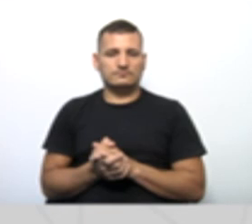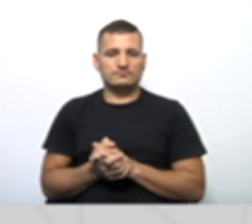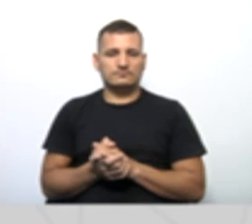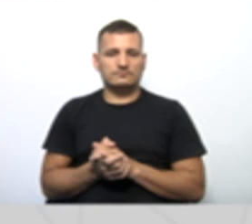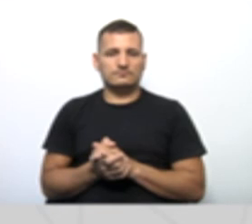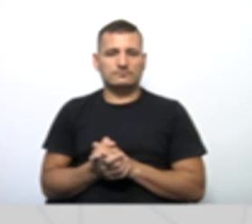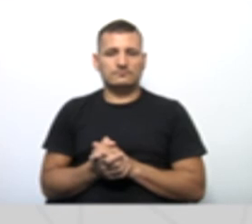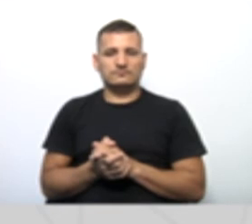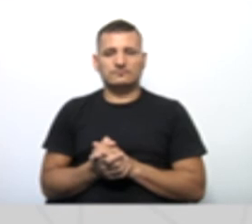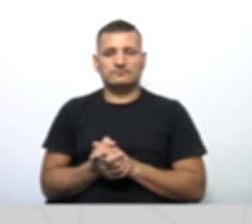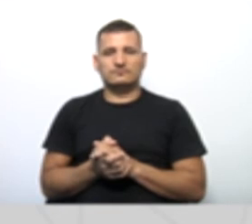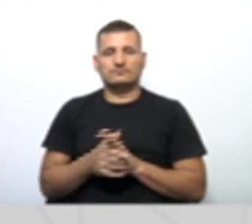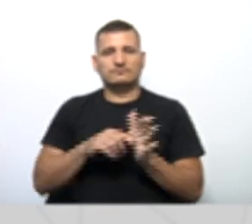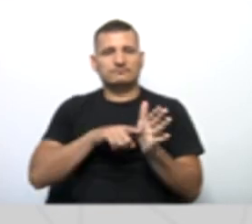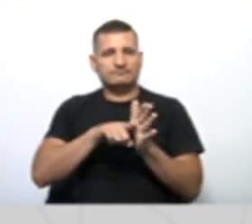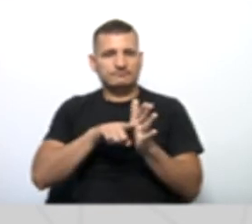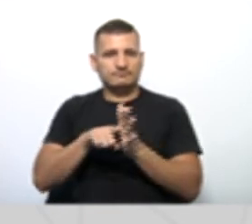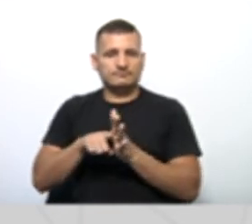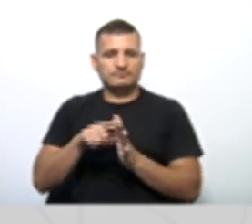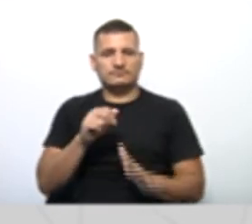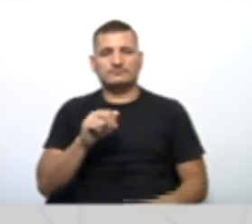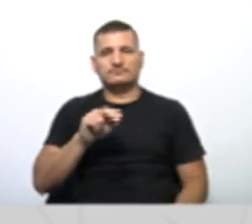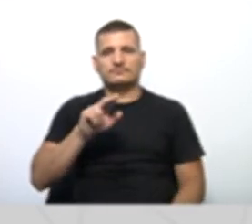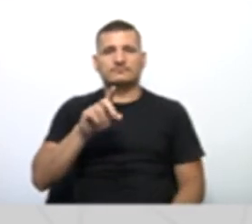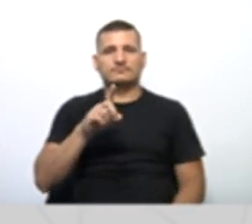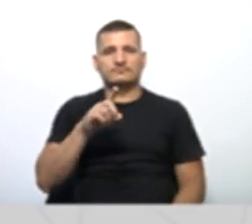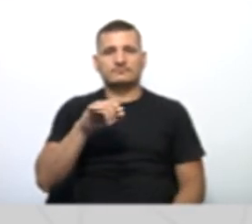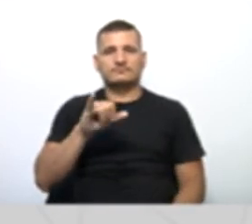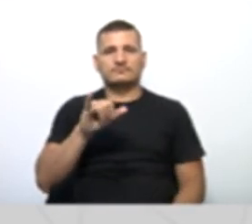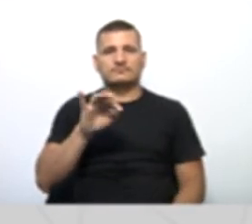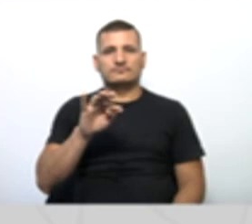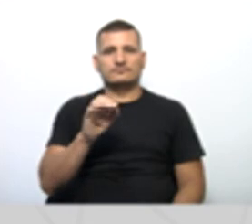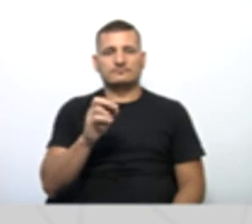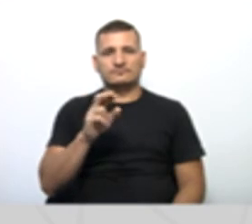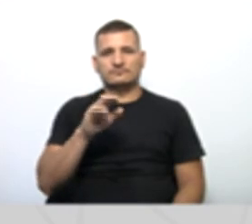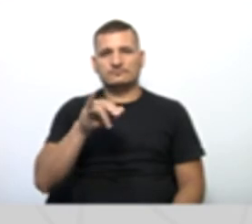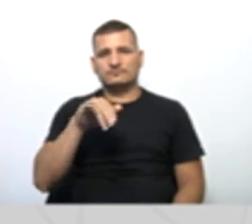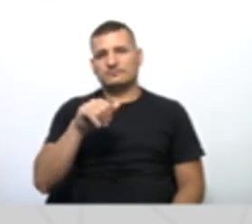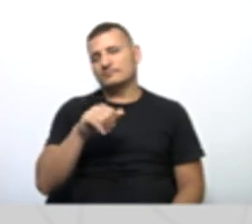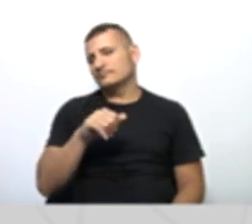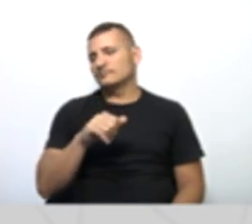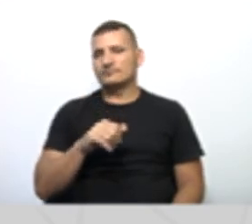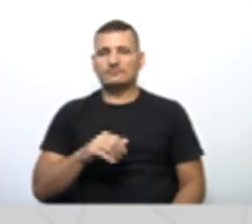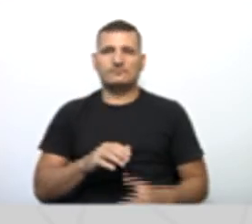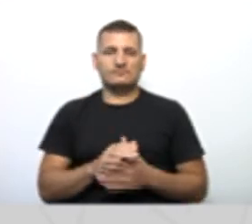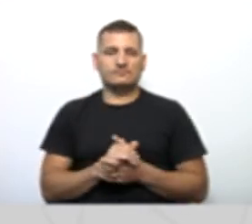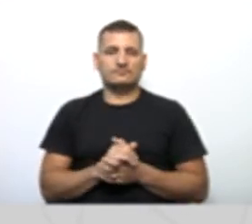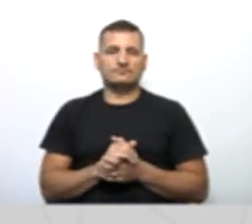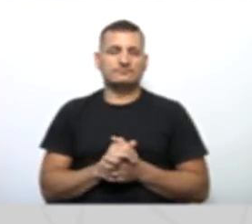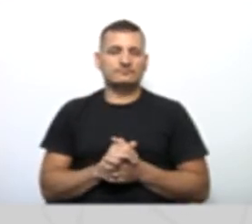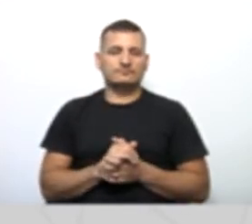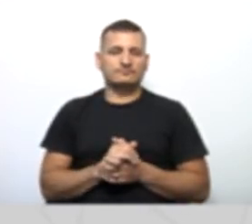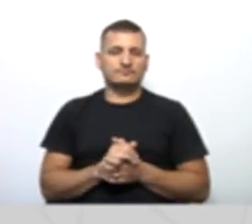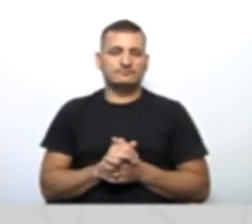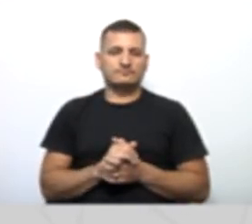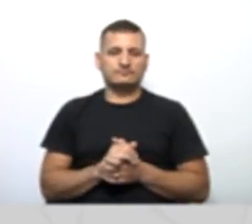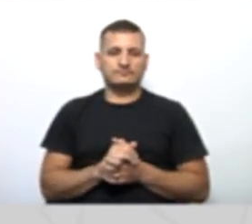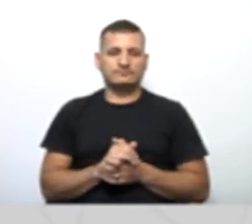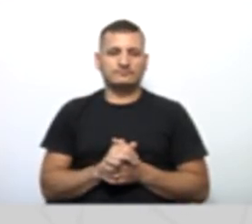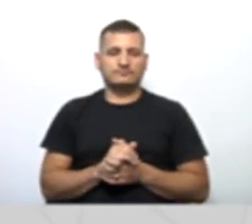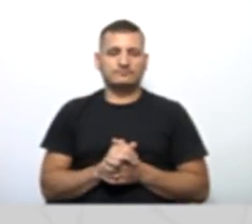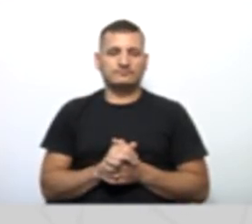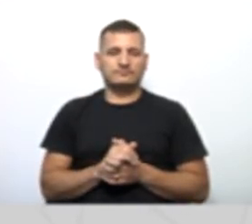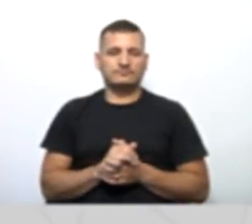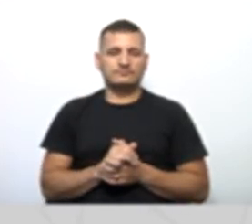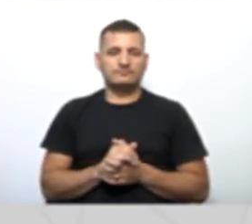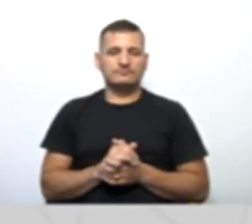nós chegamos na auditoria, né, como o último elemento da aula, né, de revisão,